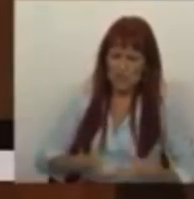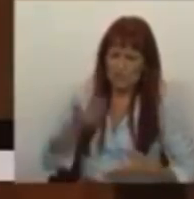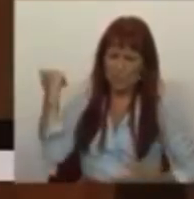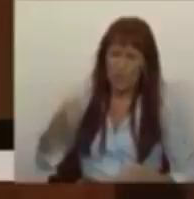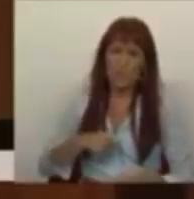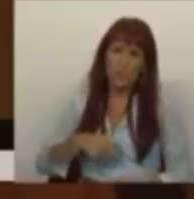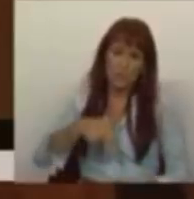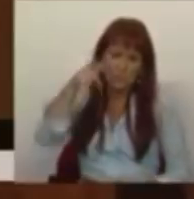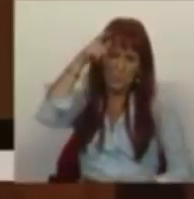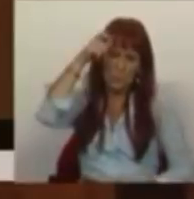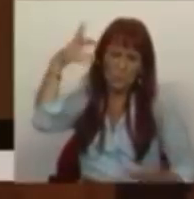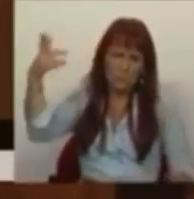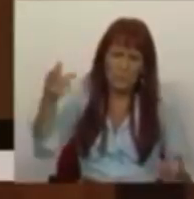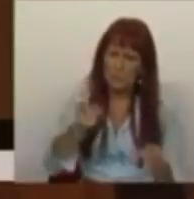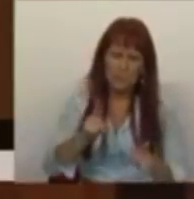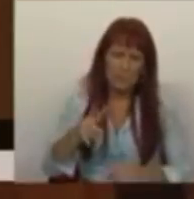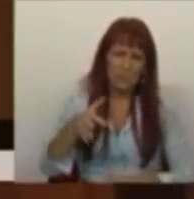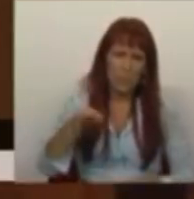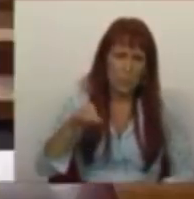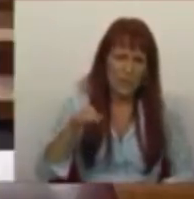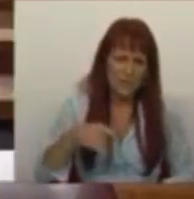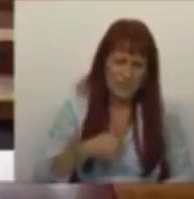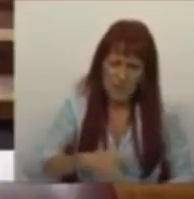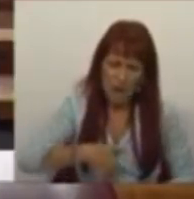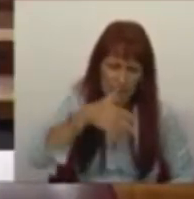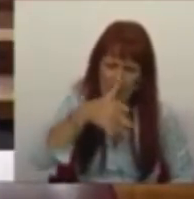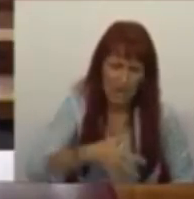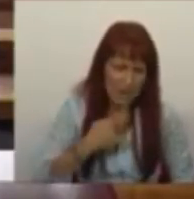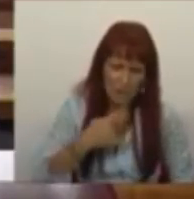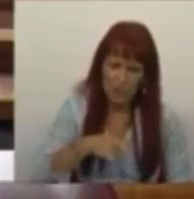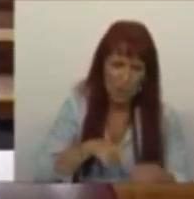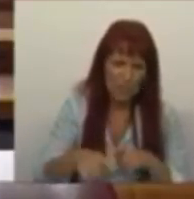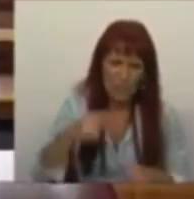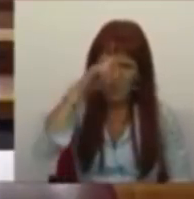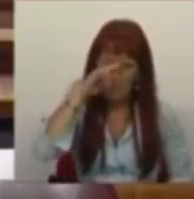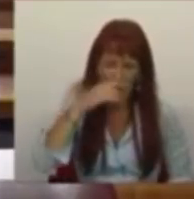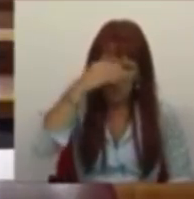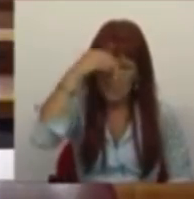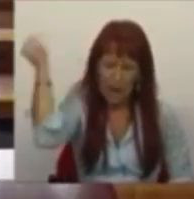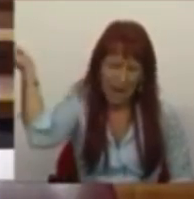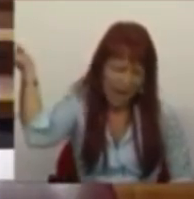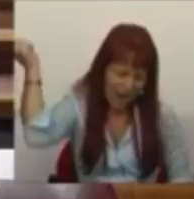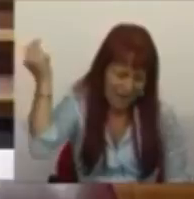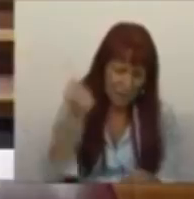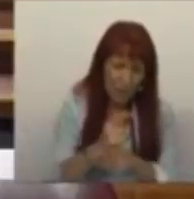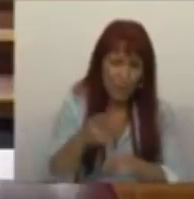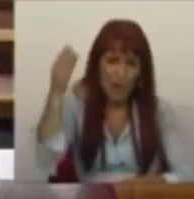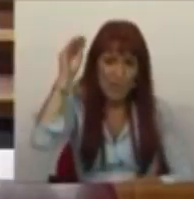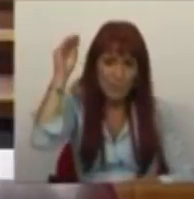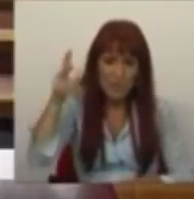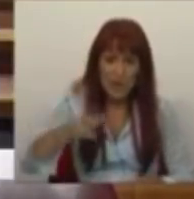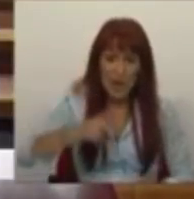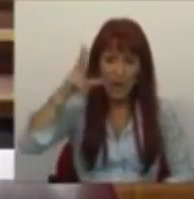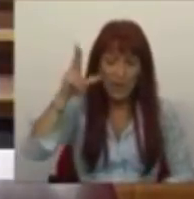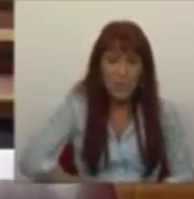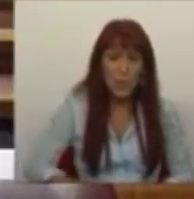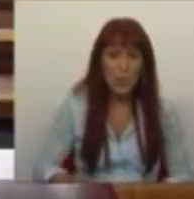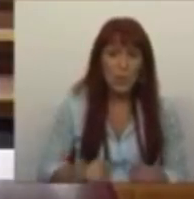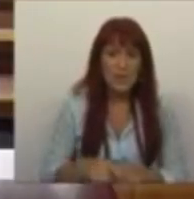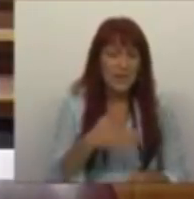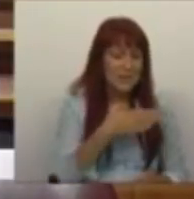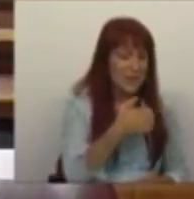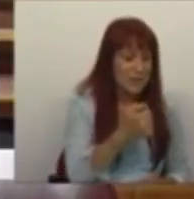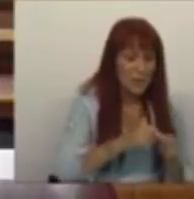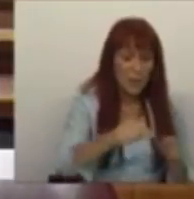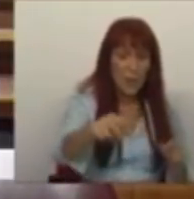besta. Não, o PCP, lamento dizer, seu deputado, tem memória muito curta, porque a banca em Portugal, entre